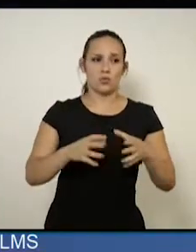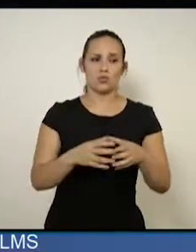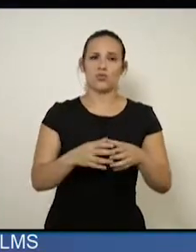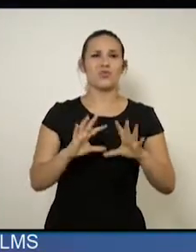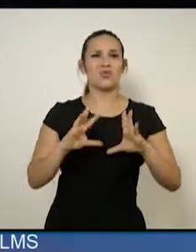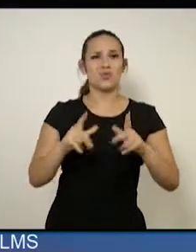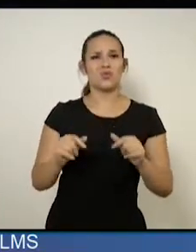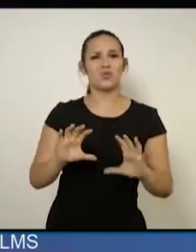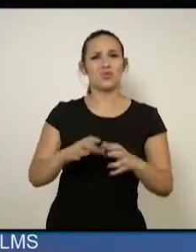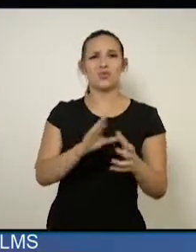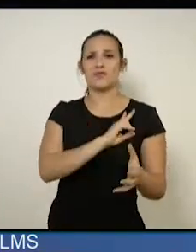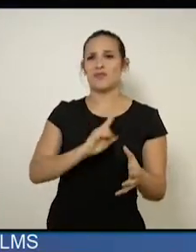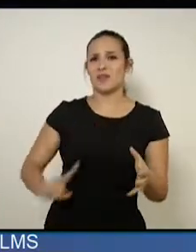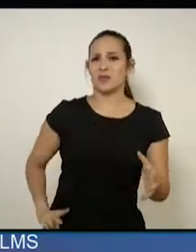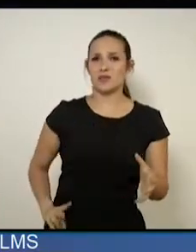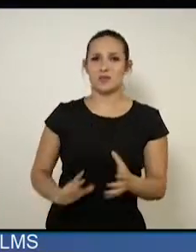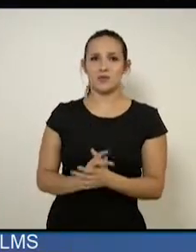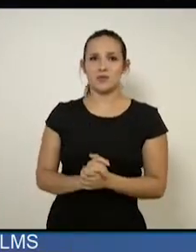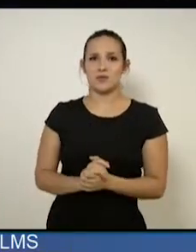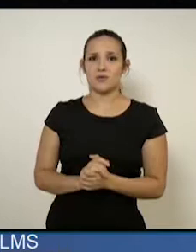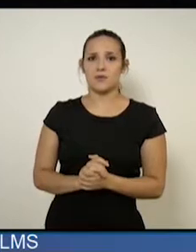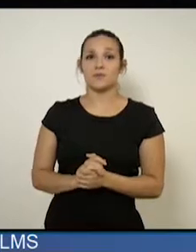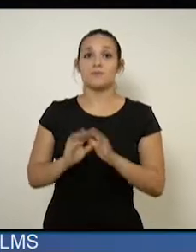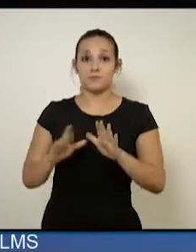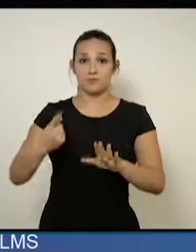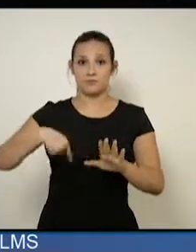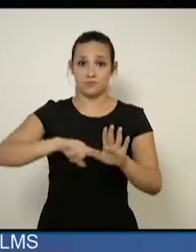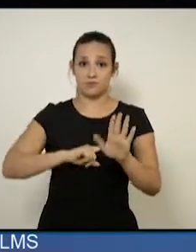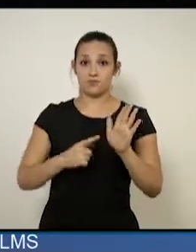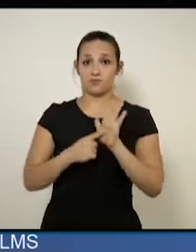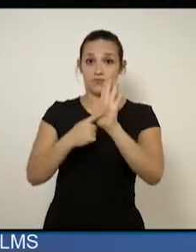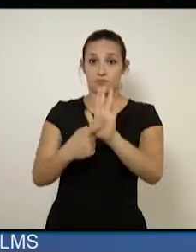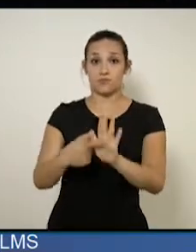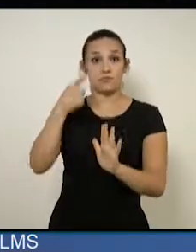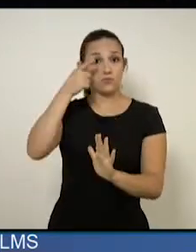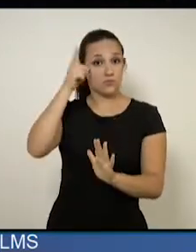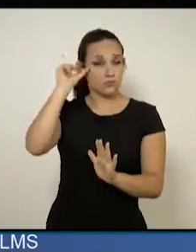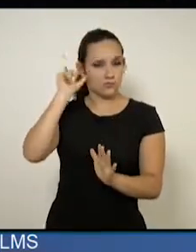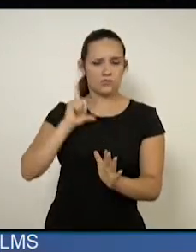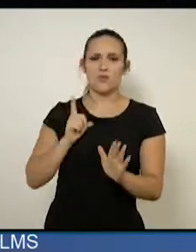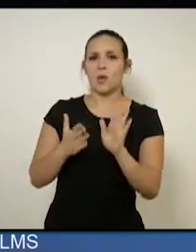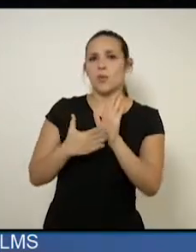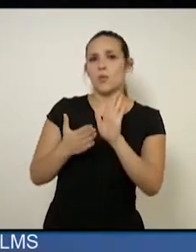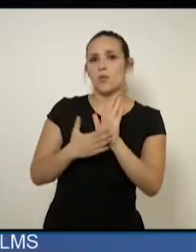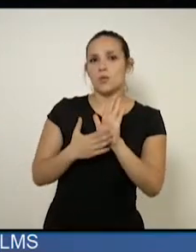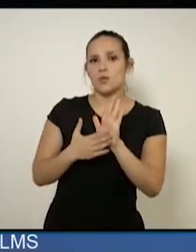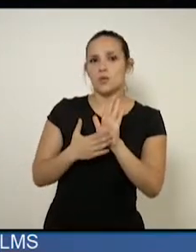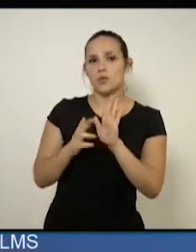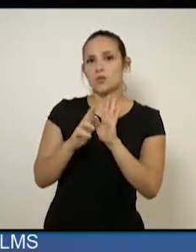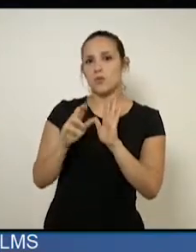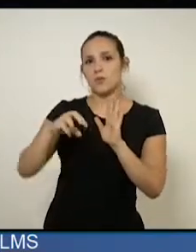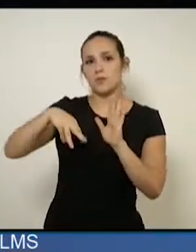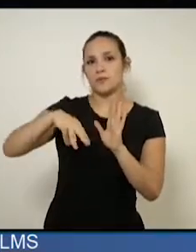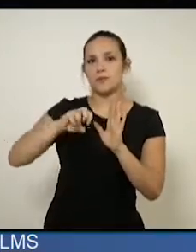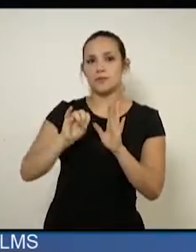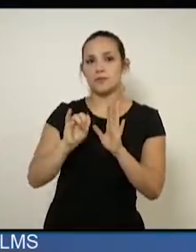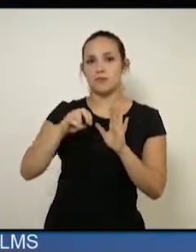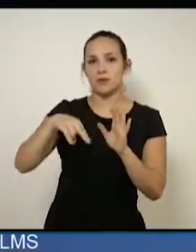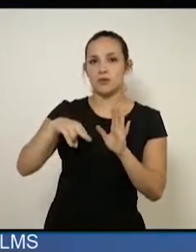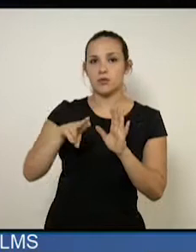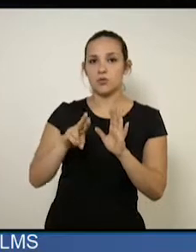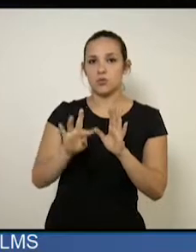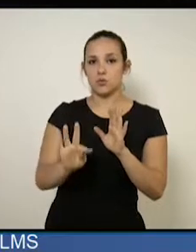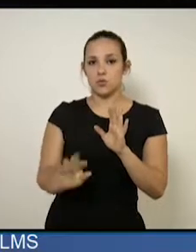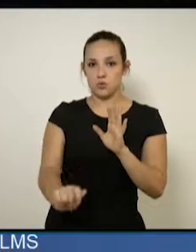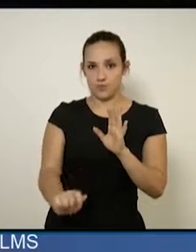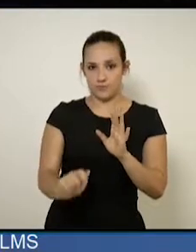dos Vereadores, a União de Câmara de Vereadores. Nós apresentamos ontem uma proposta, uma minuta, para que o governo faça um estudo,